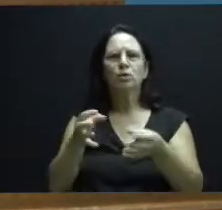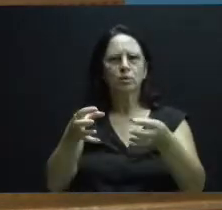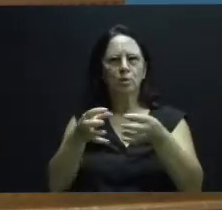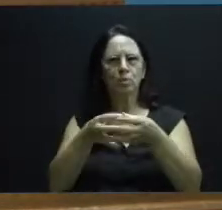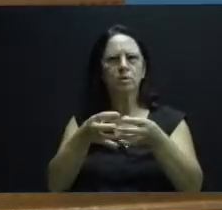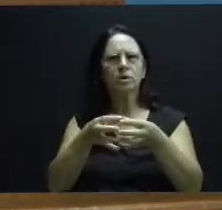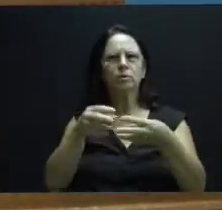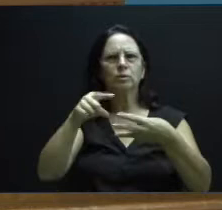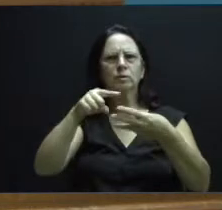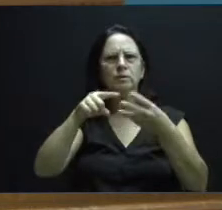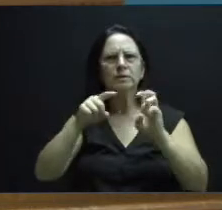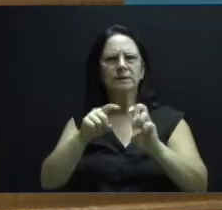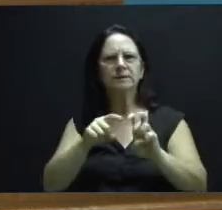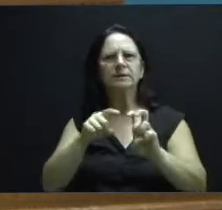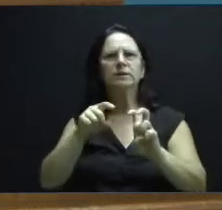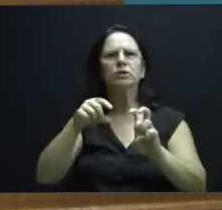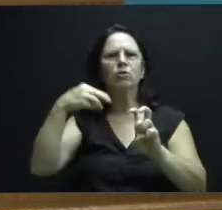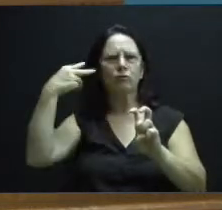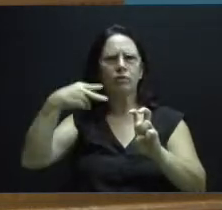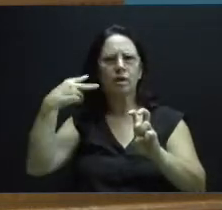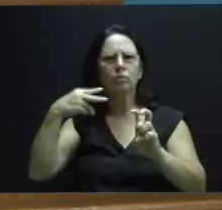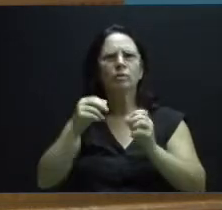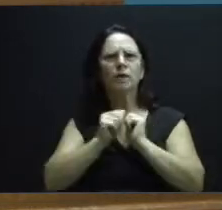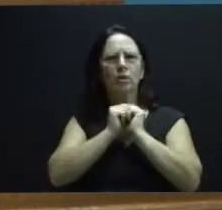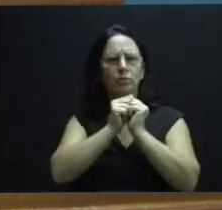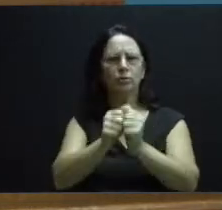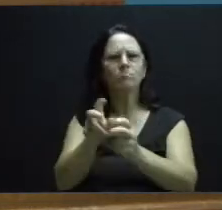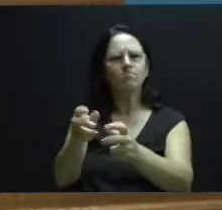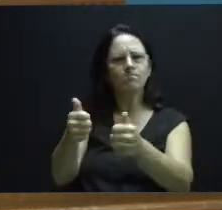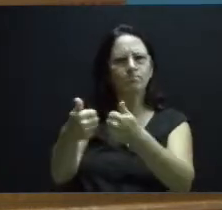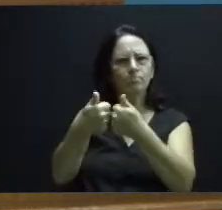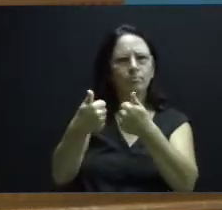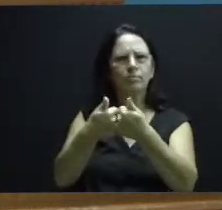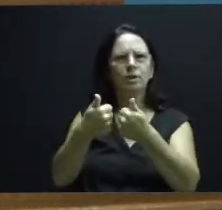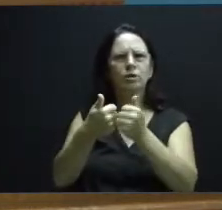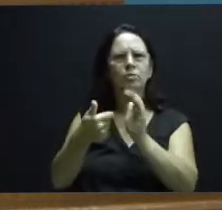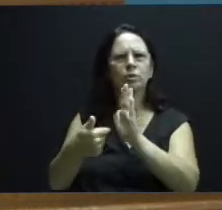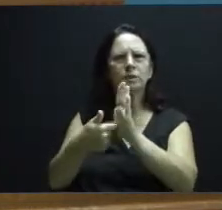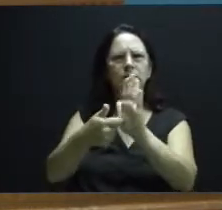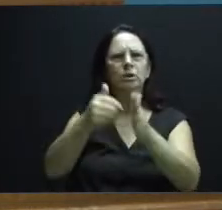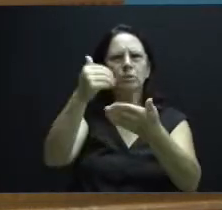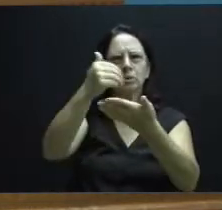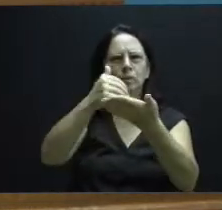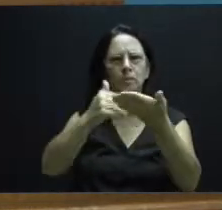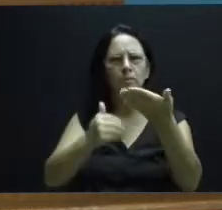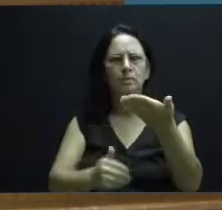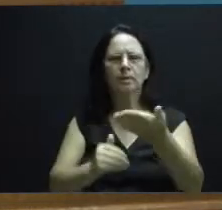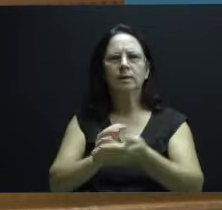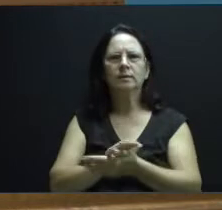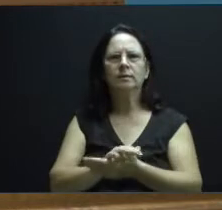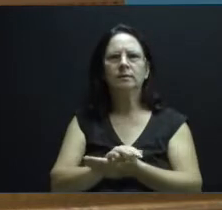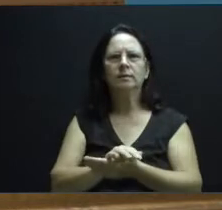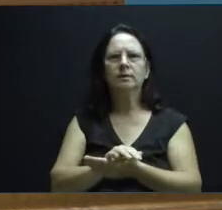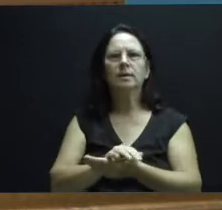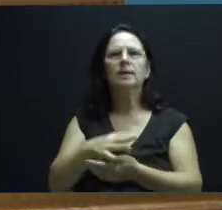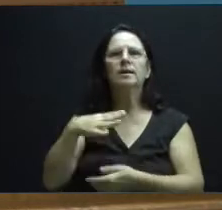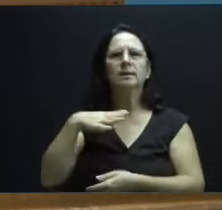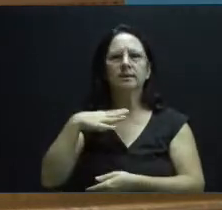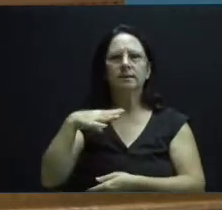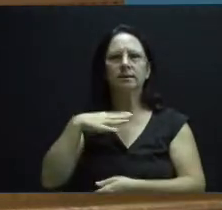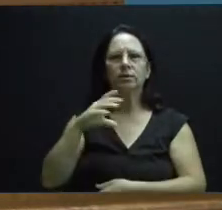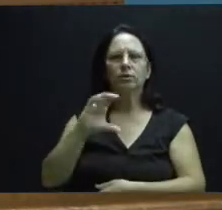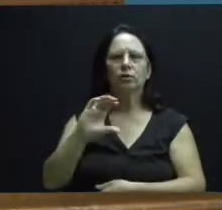é composta por cinco membros nós estamos acompanhando de perto apresentando o plano e inserindo as municípios da região metropolitana